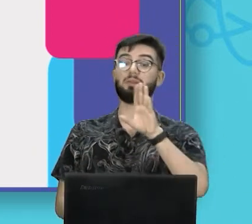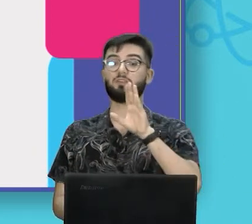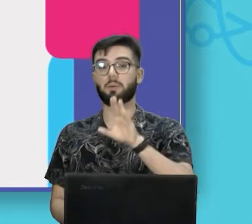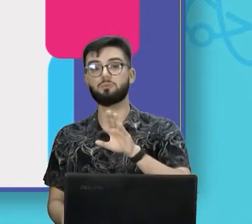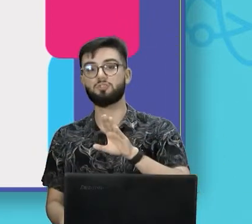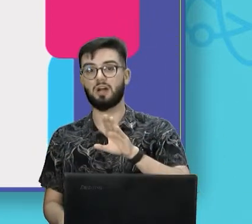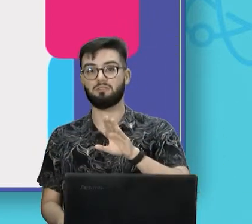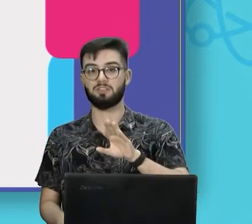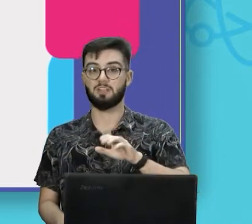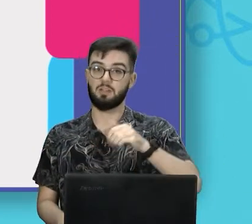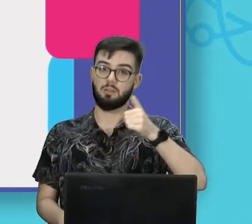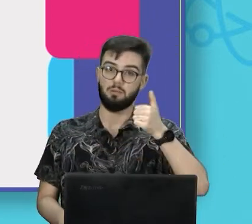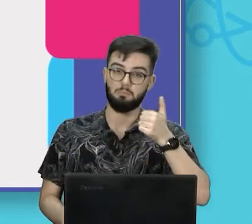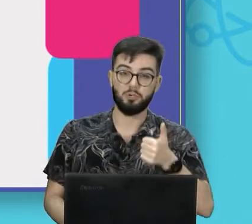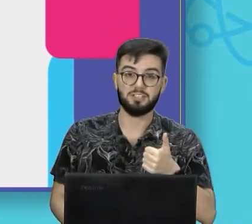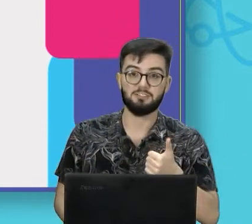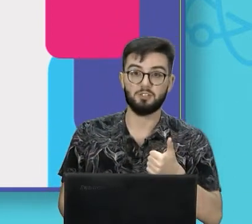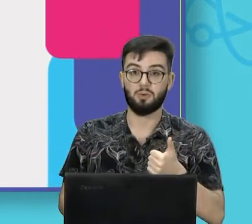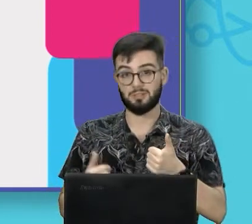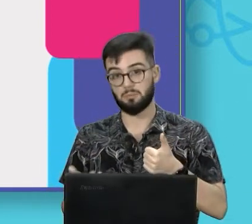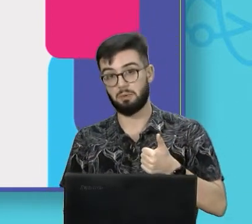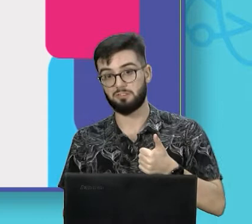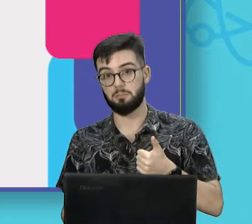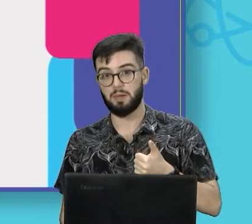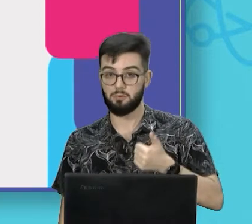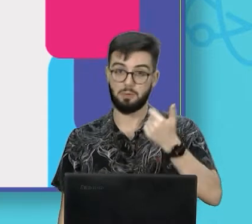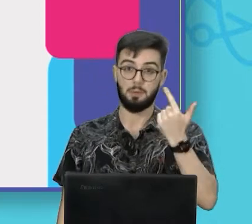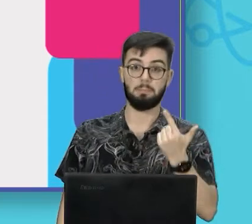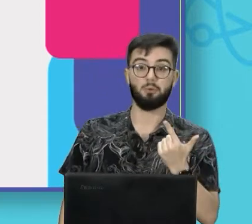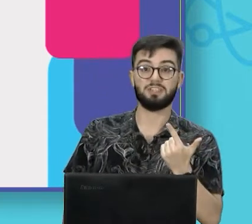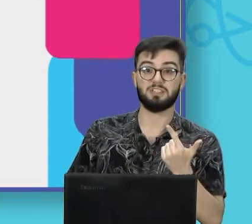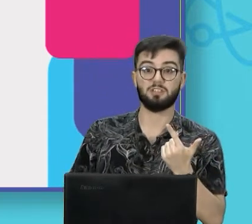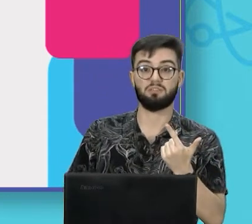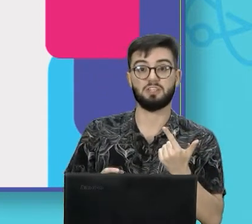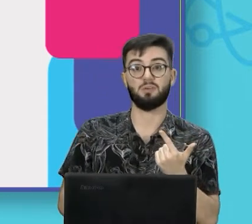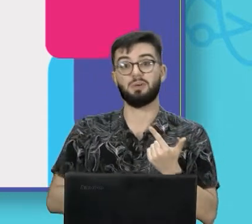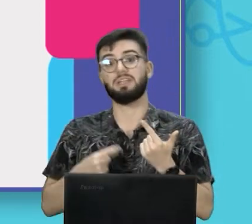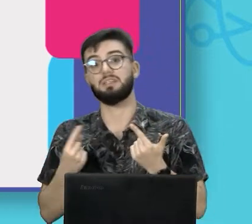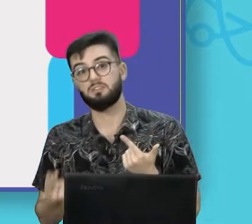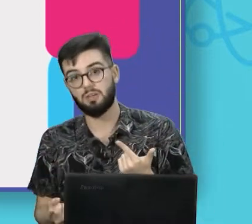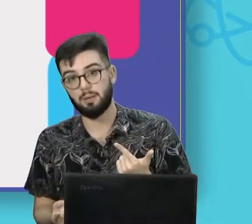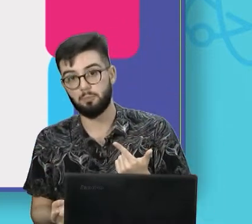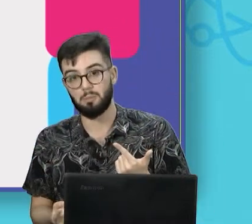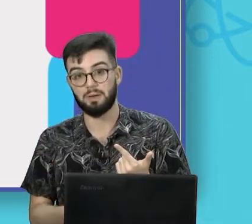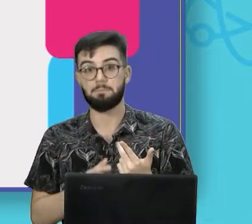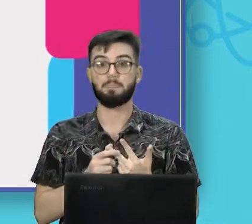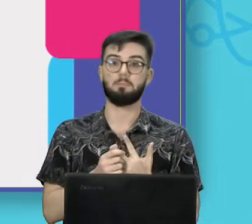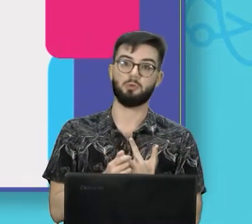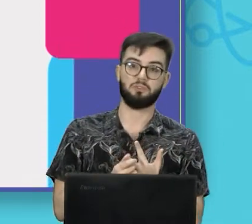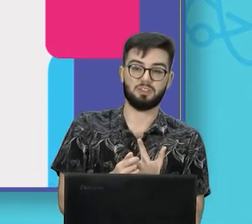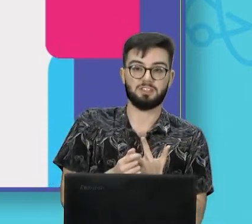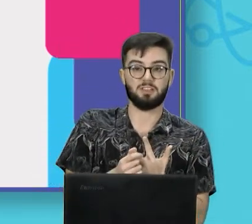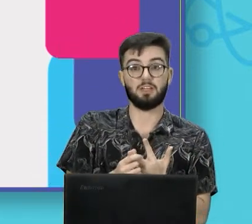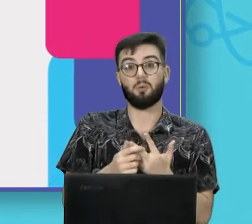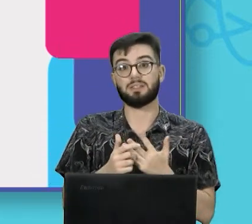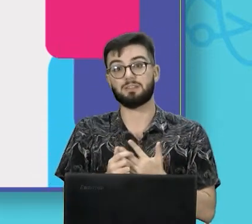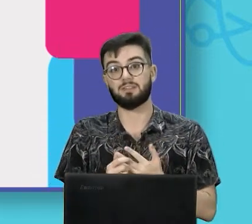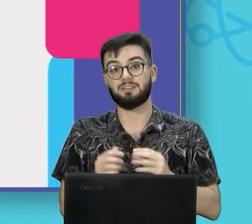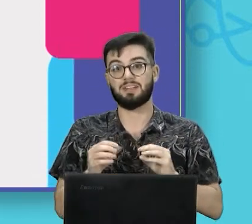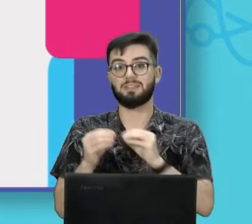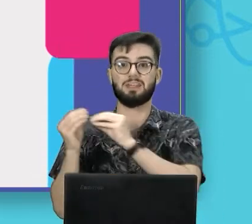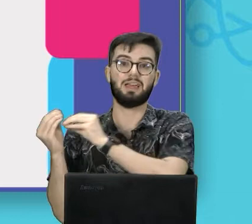perceber que são períodos Chaves 1824 Brasil Império 1891 início da República